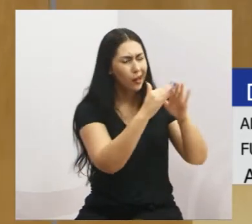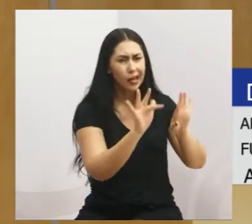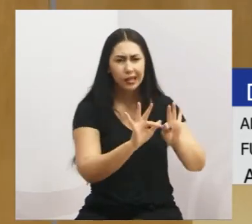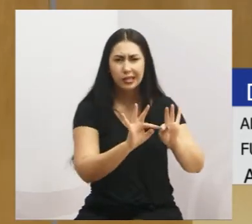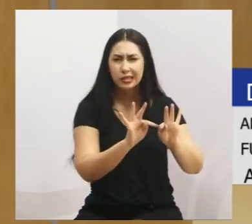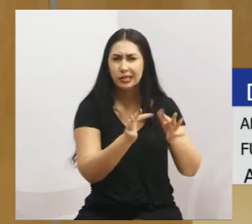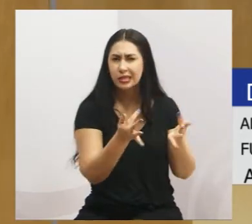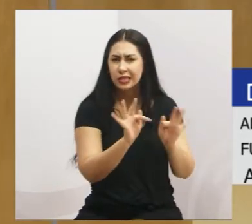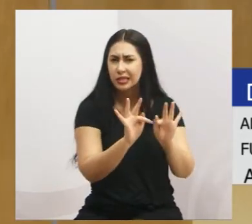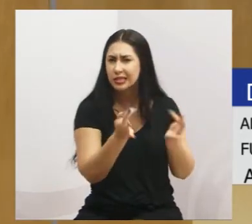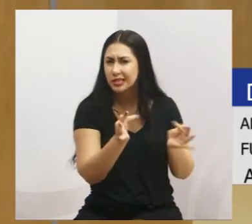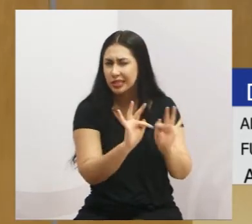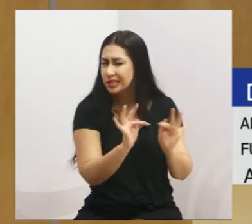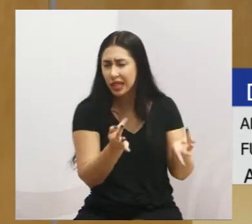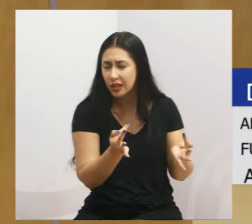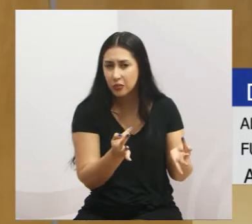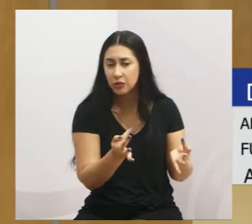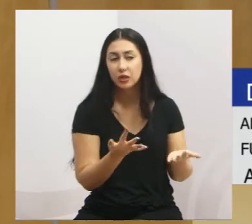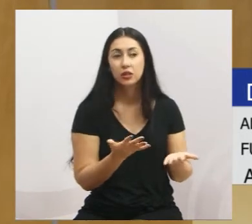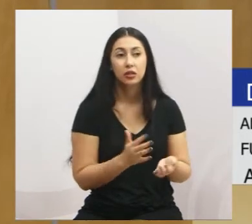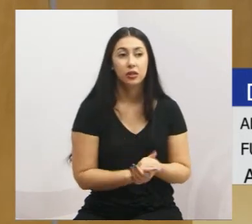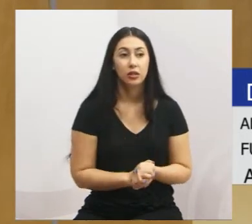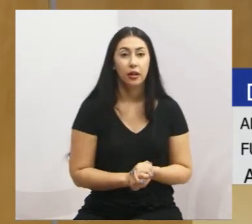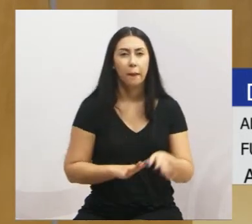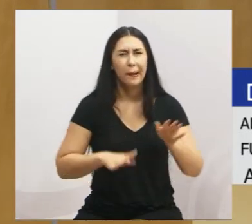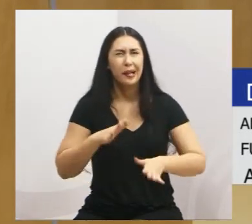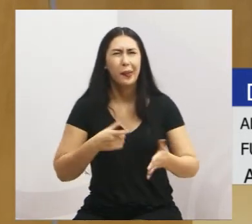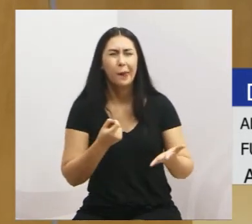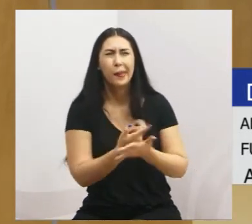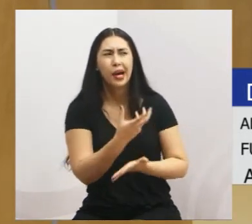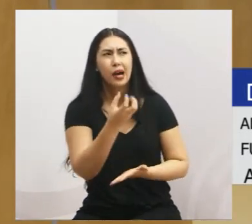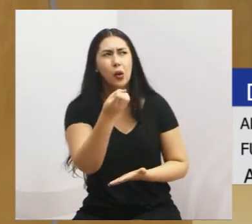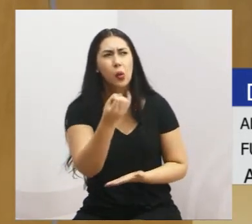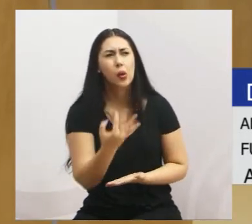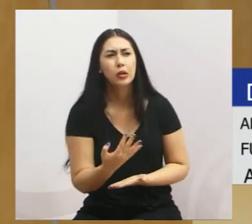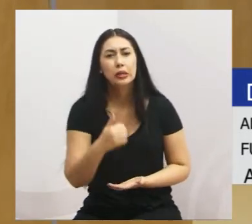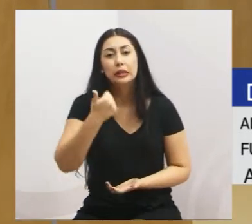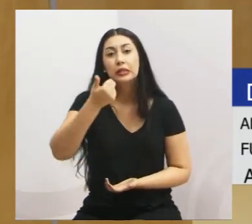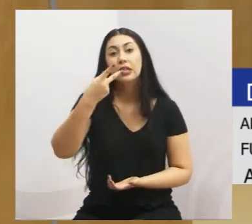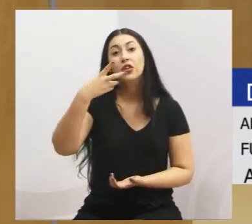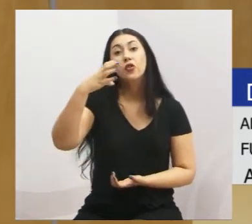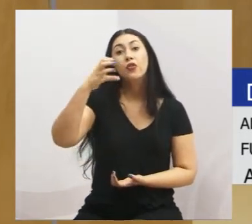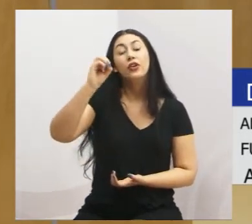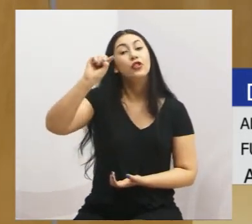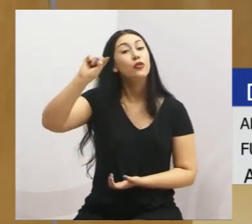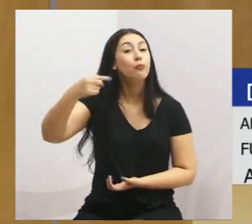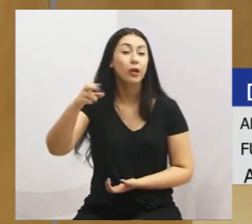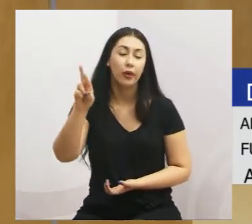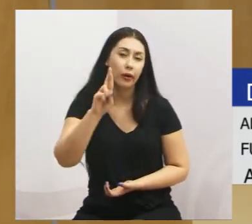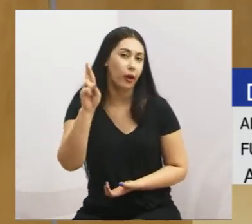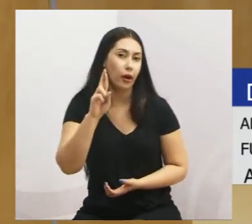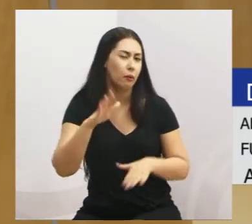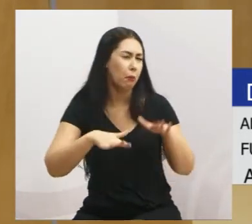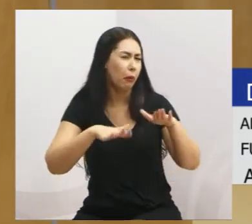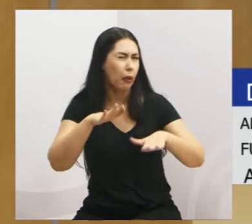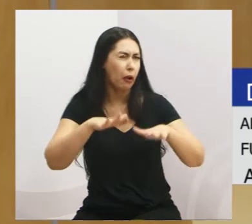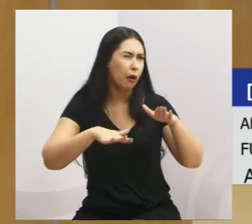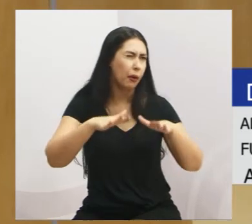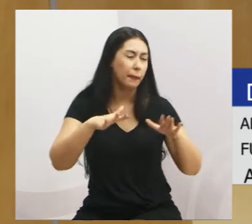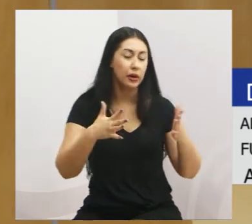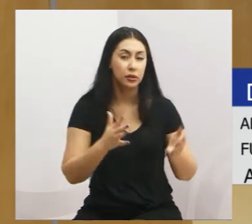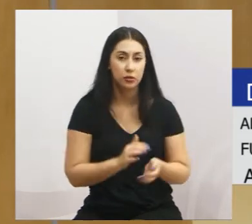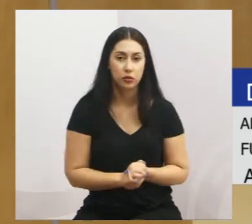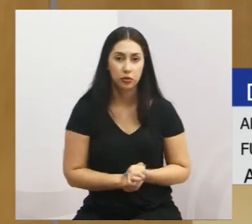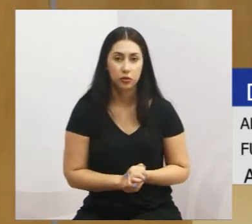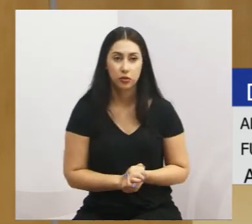unidade habitacional popular, você vai gastar em média aí 120 a 130 mil reais, considerando o terreno,